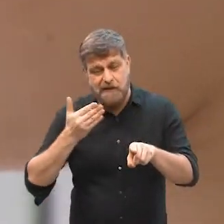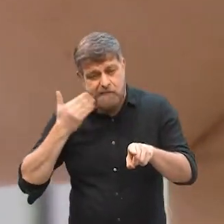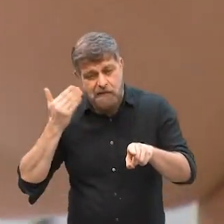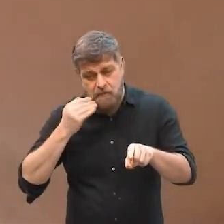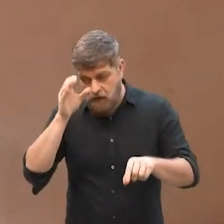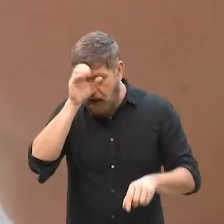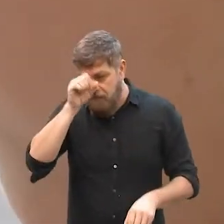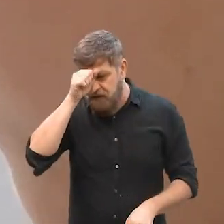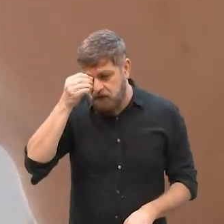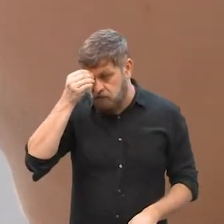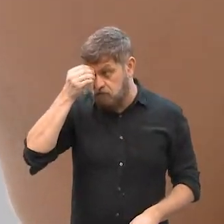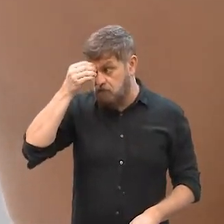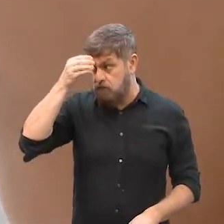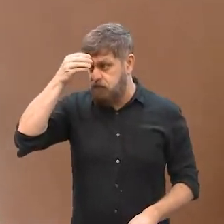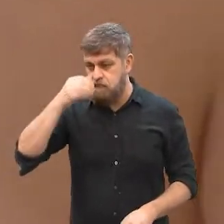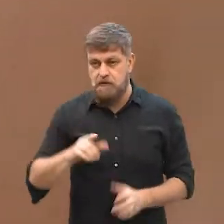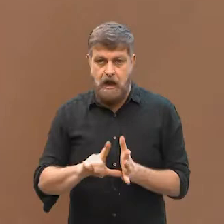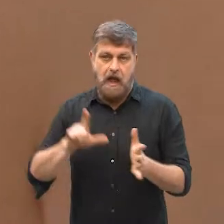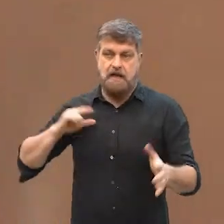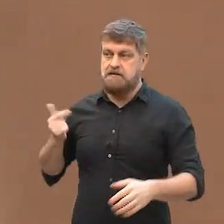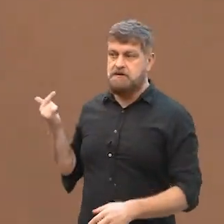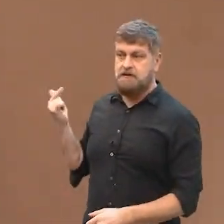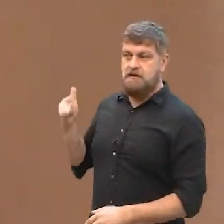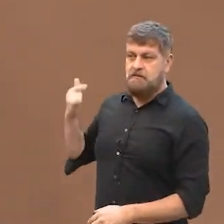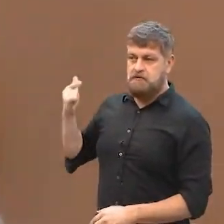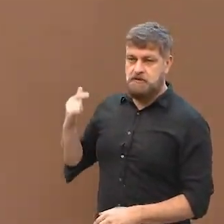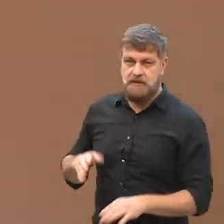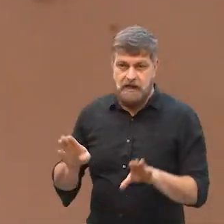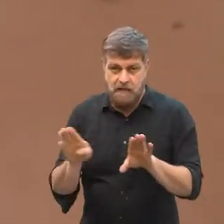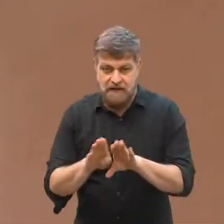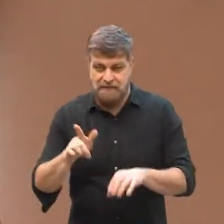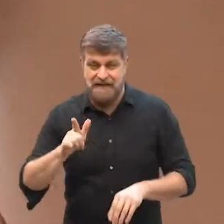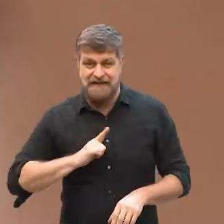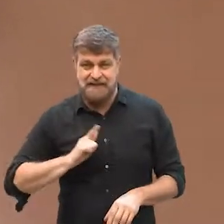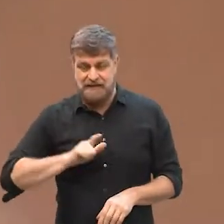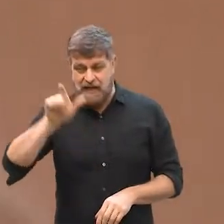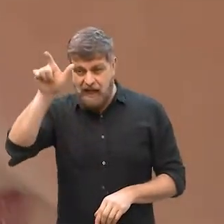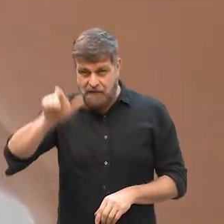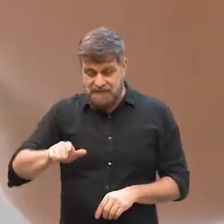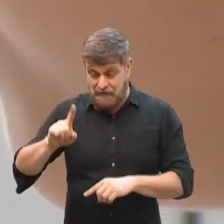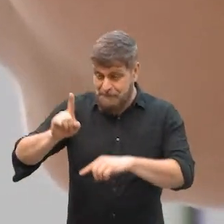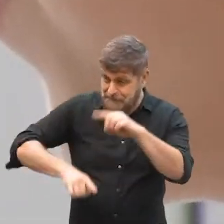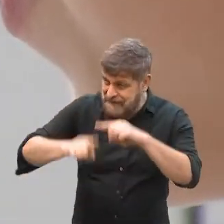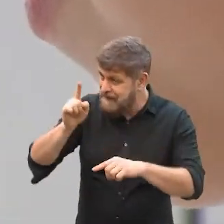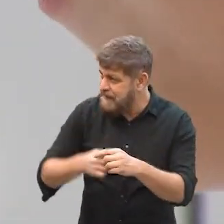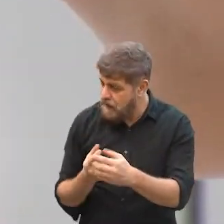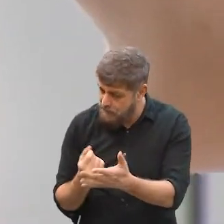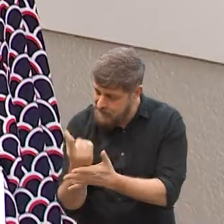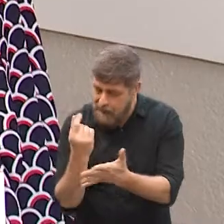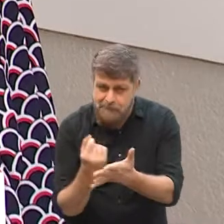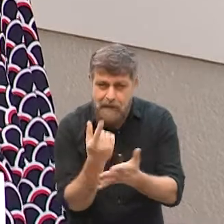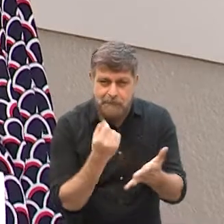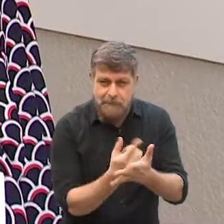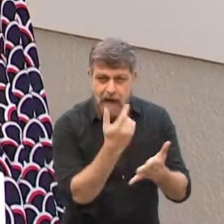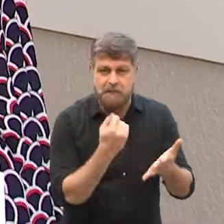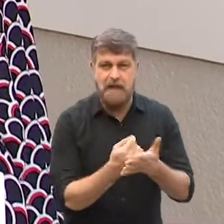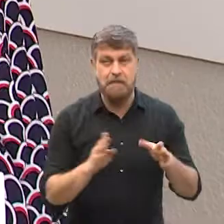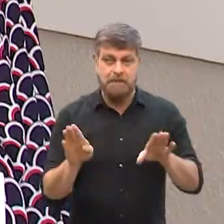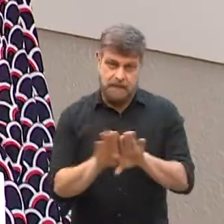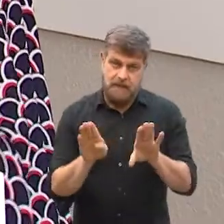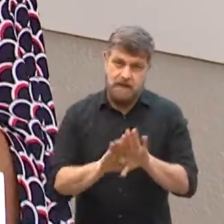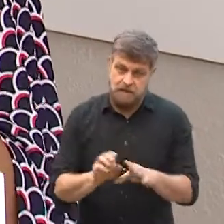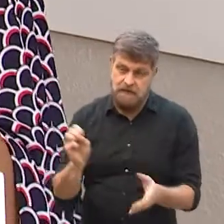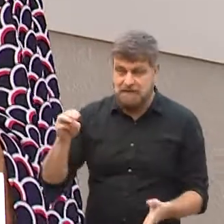tanto. Mas também você tem que ter um investimento na parte de materiais, financeiro, né? Sim,